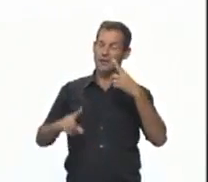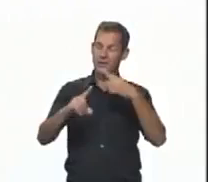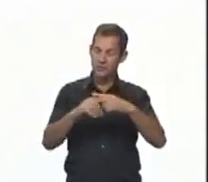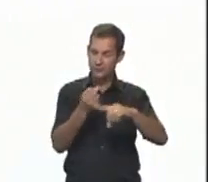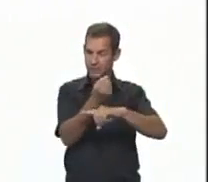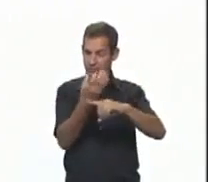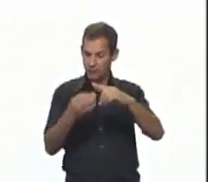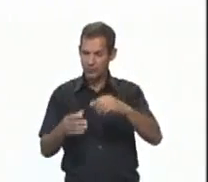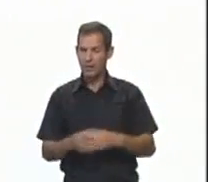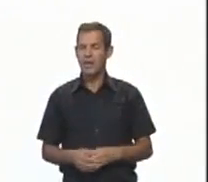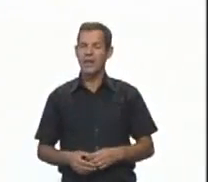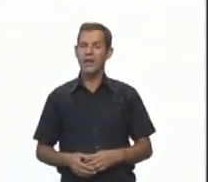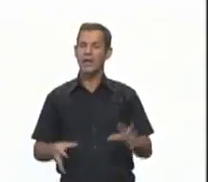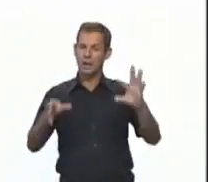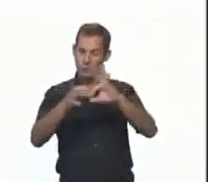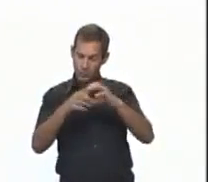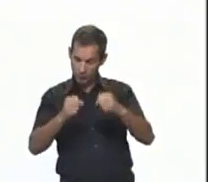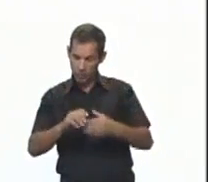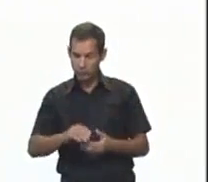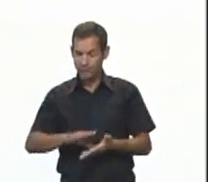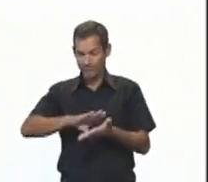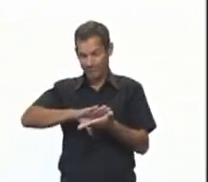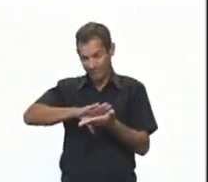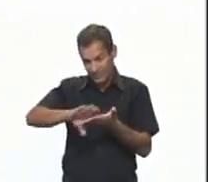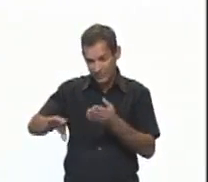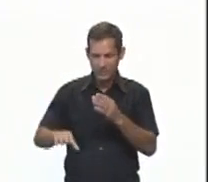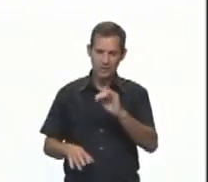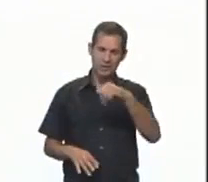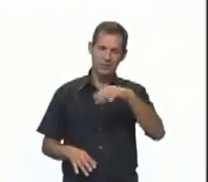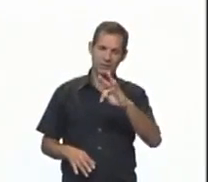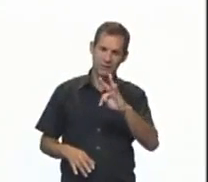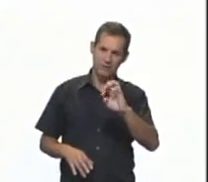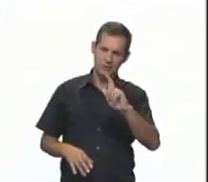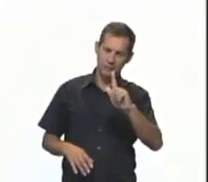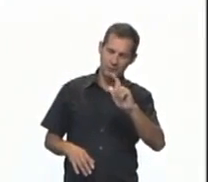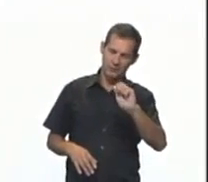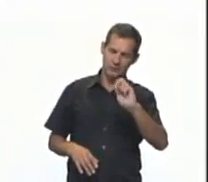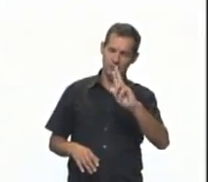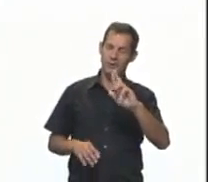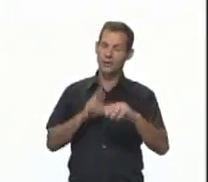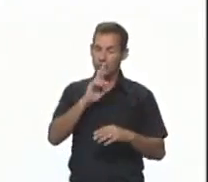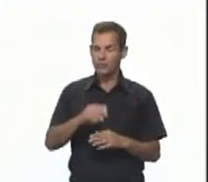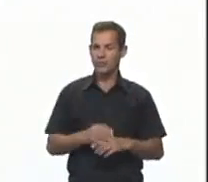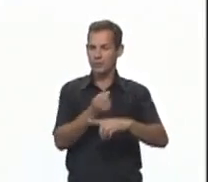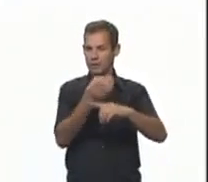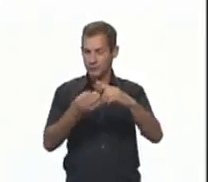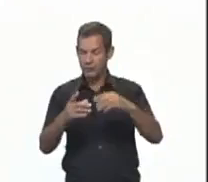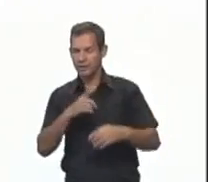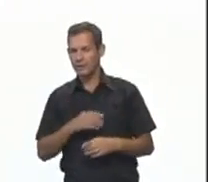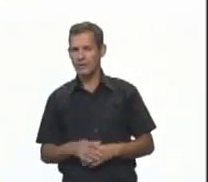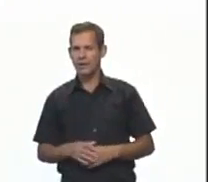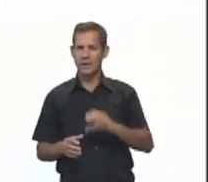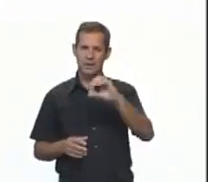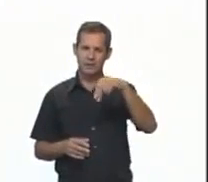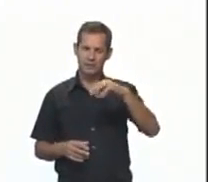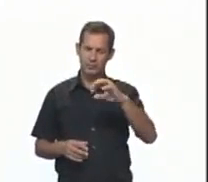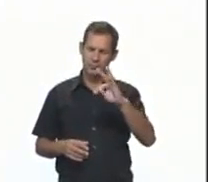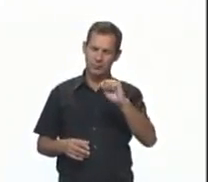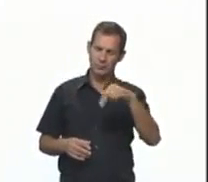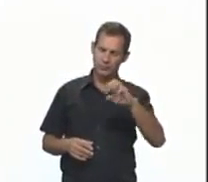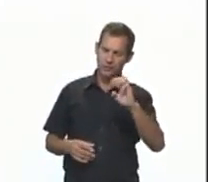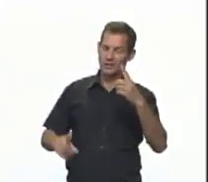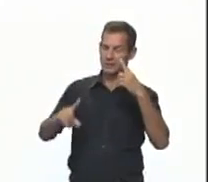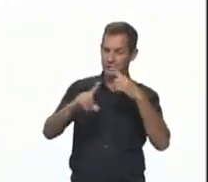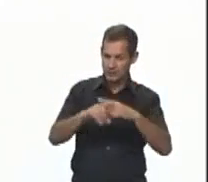a integral, eu posso tirar a constante para fora da integral e resolver a integral da função. Então, eu tenho constante vezes função integral